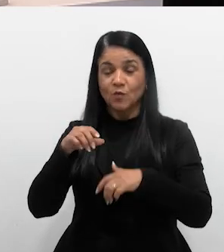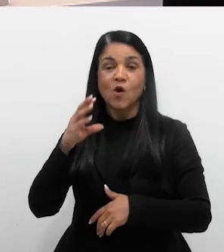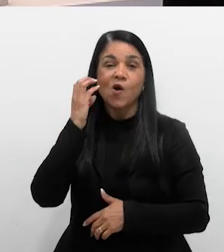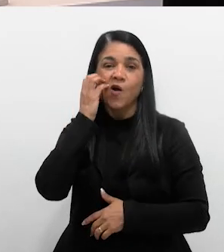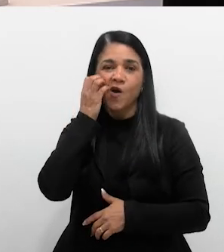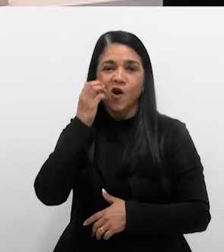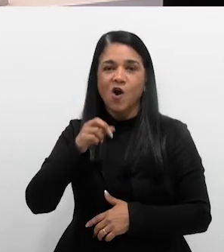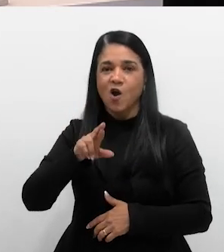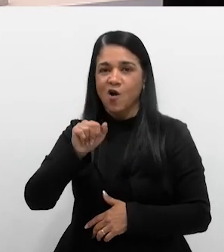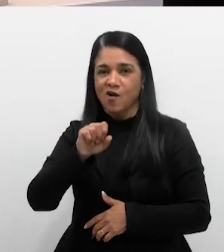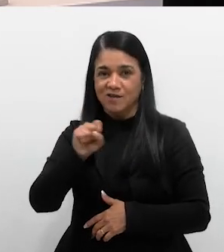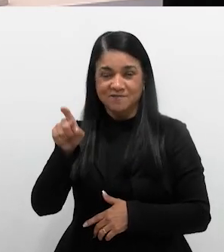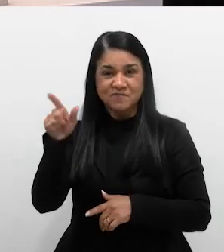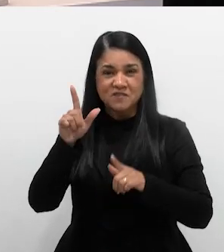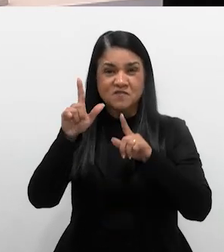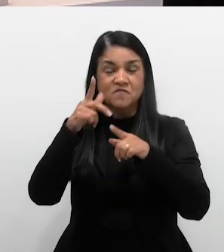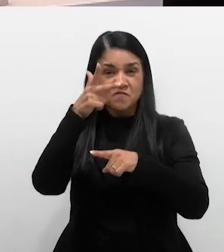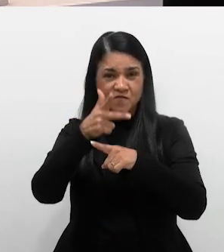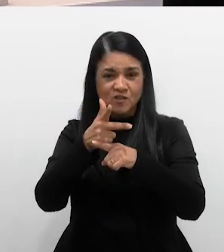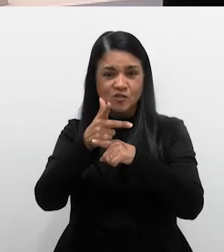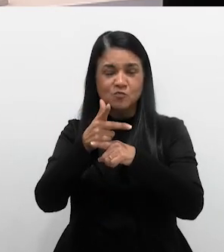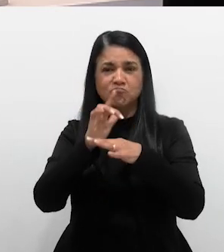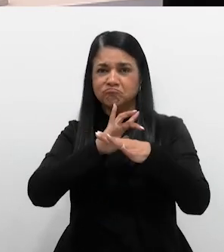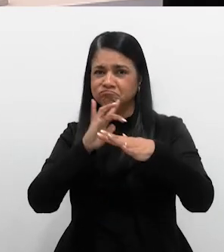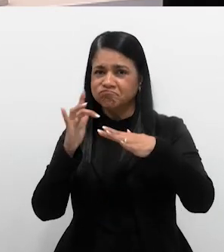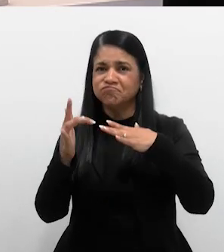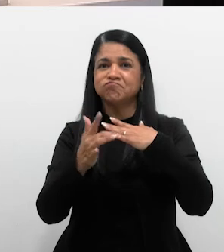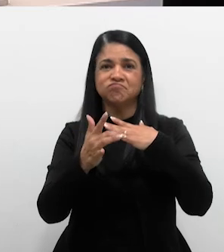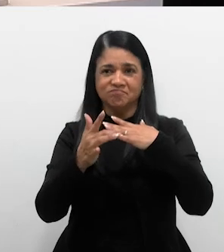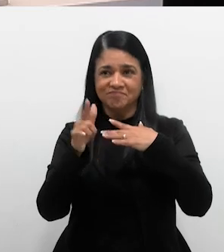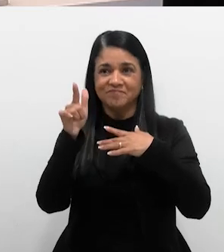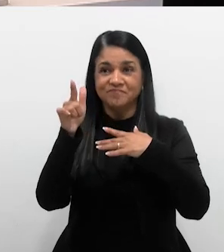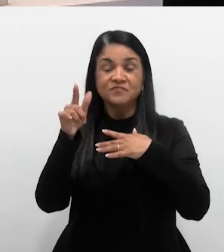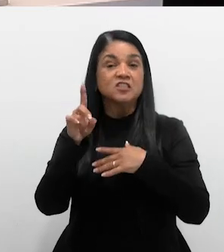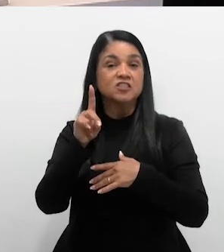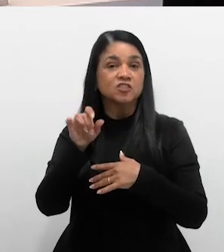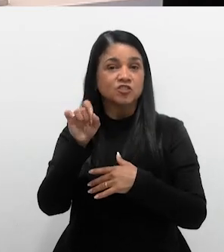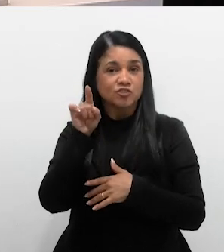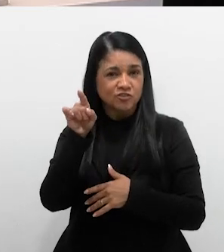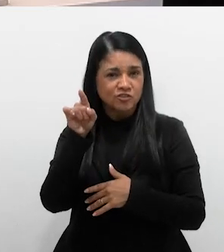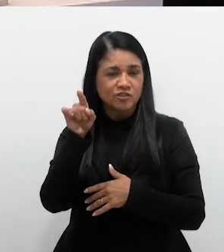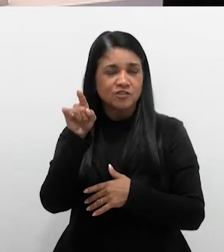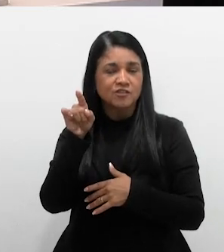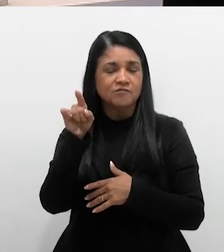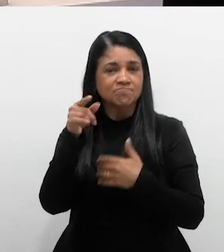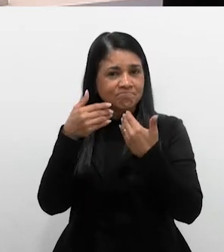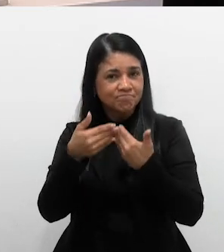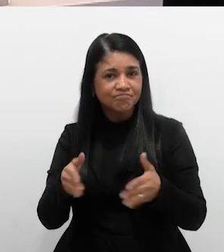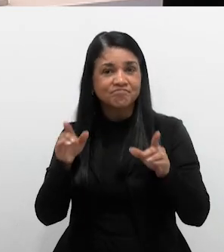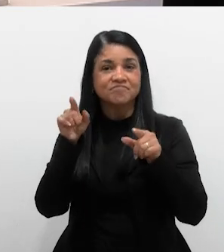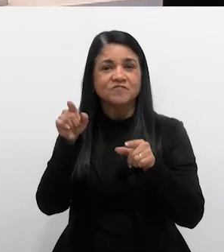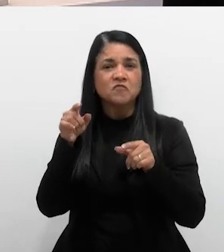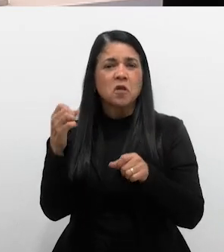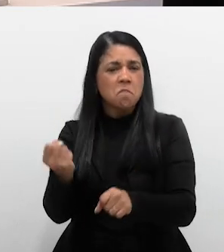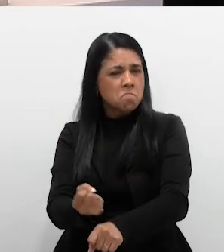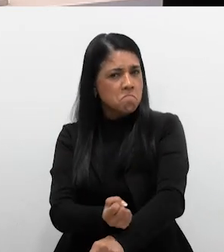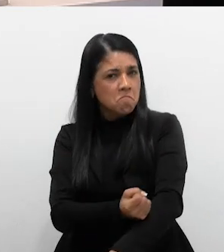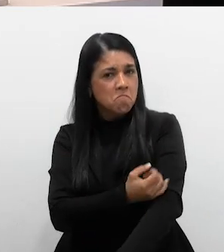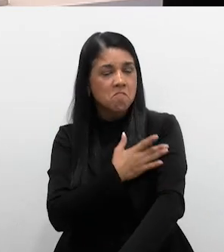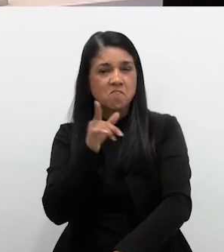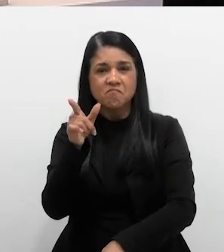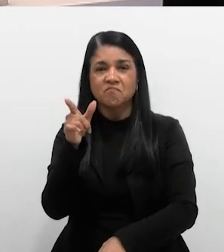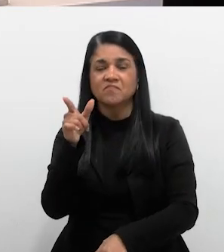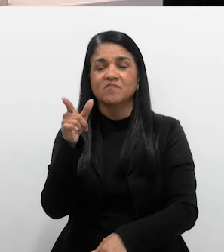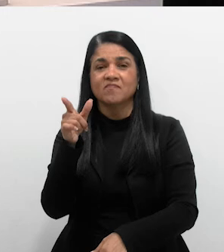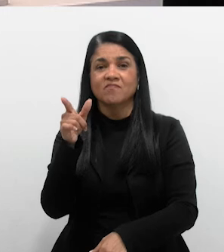Esse vídeo, ele está aí circulando na internet ainda, né? Tá circulando. Inclusive, esse dia que a gente lançou foi um dia muito